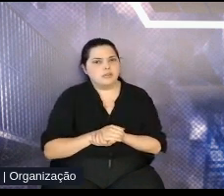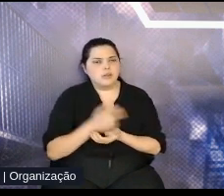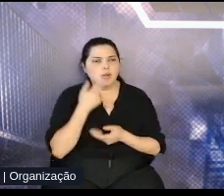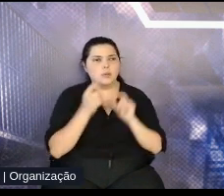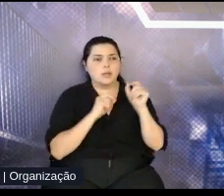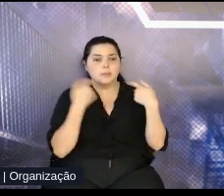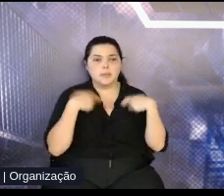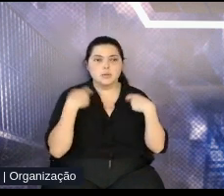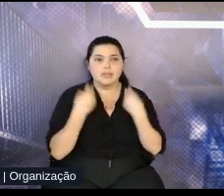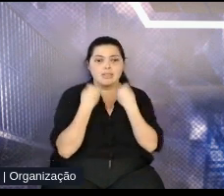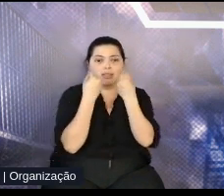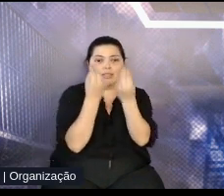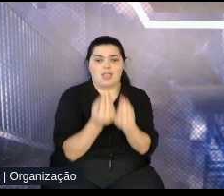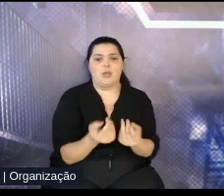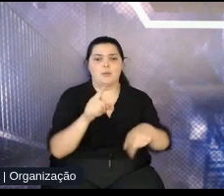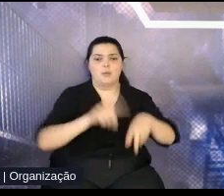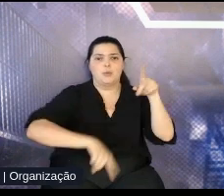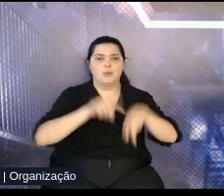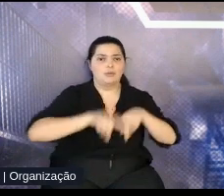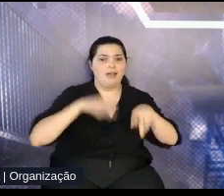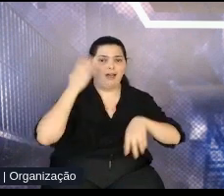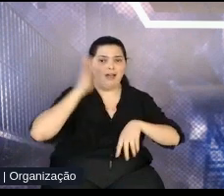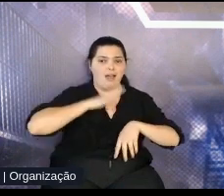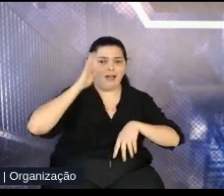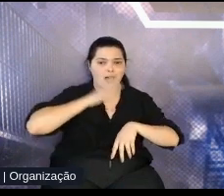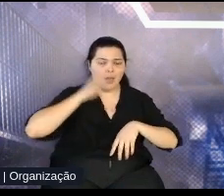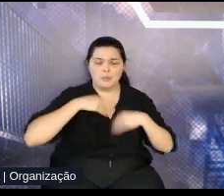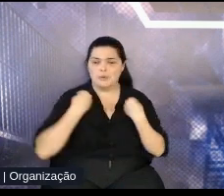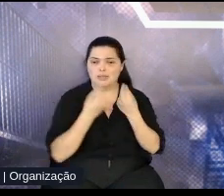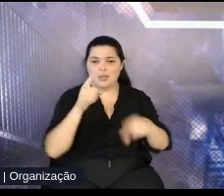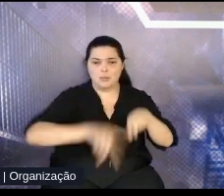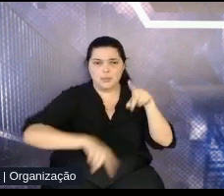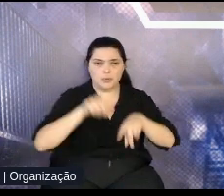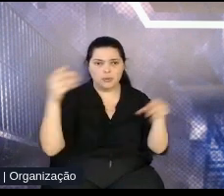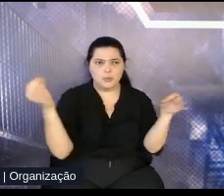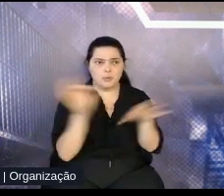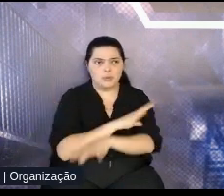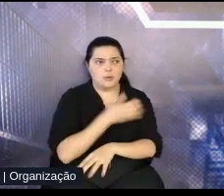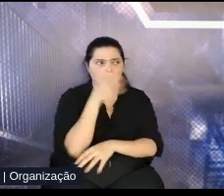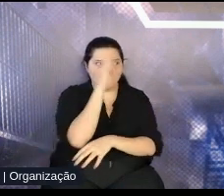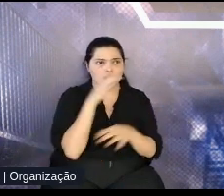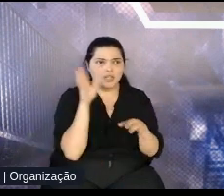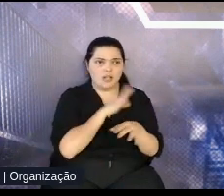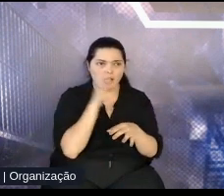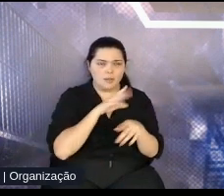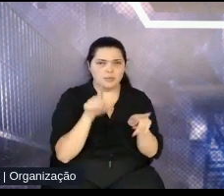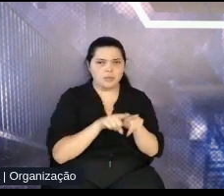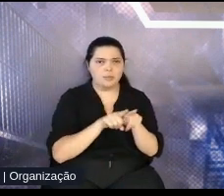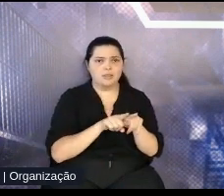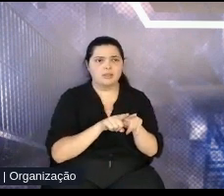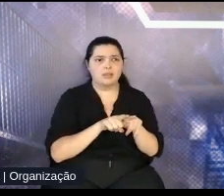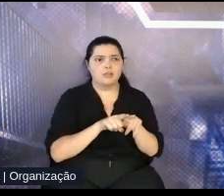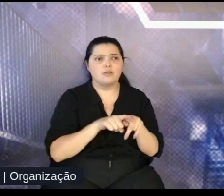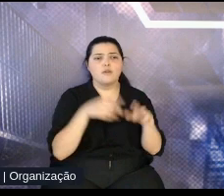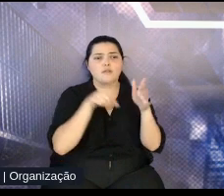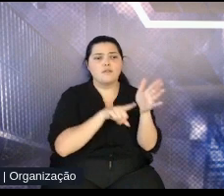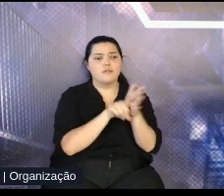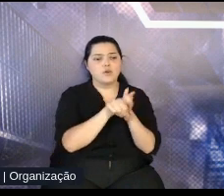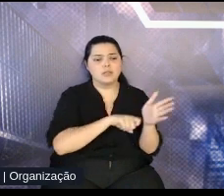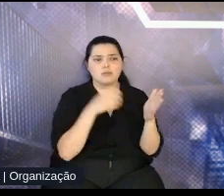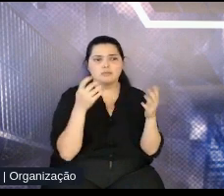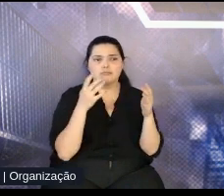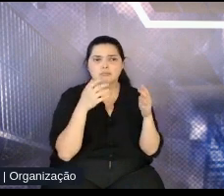preciso entregar esse produto o quanto antes para o meu cliente, entregando aquelas funcionalidades que são chave, e acaba